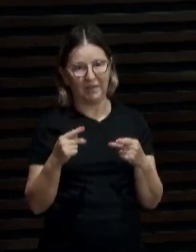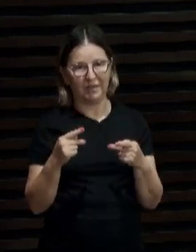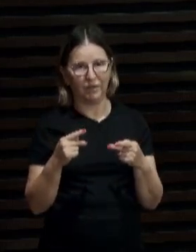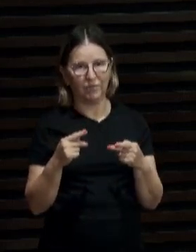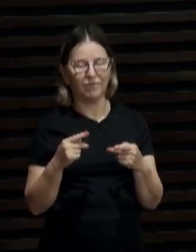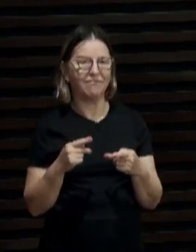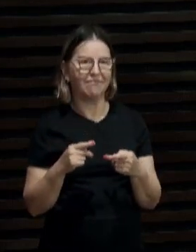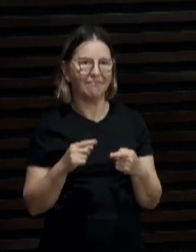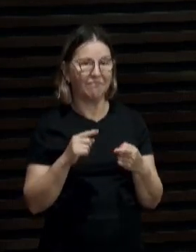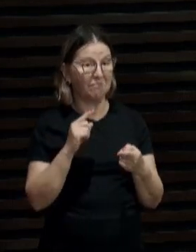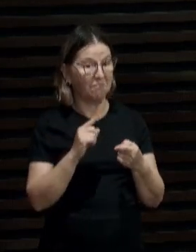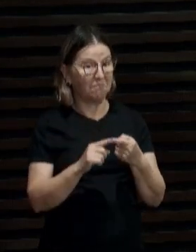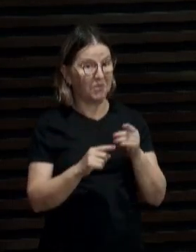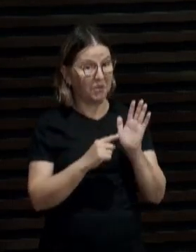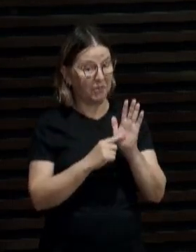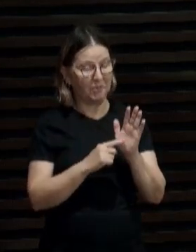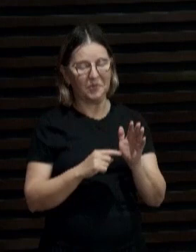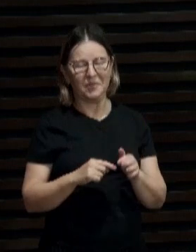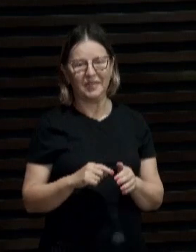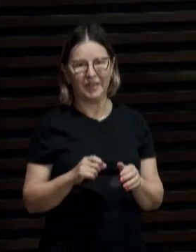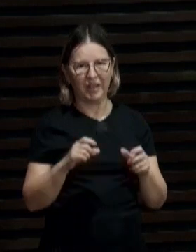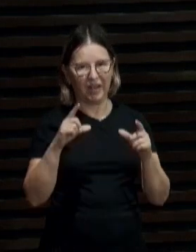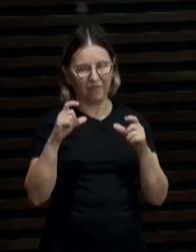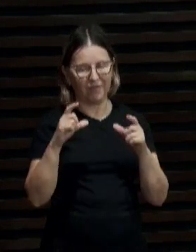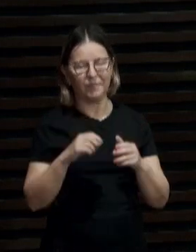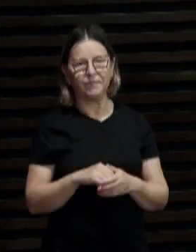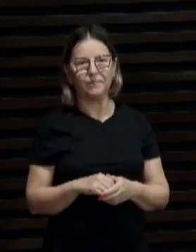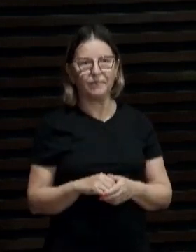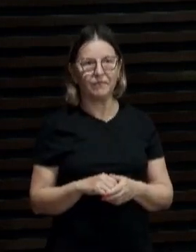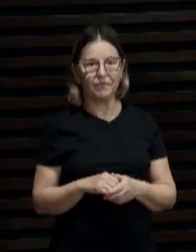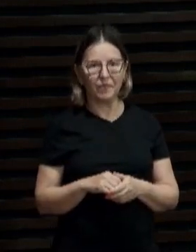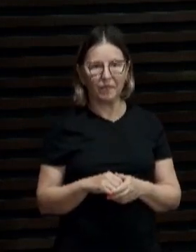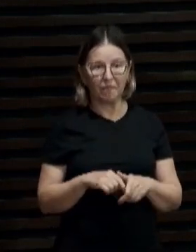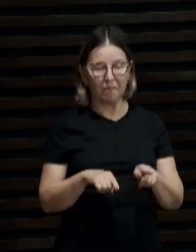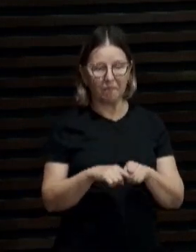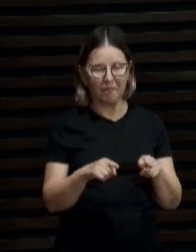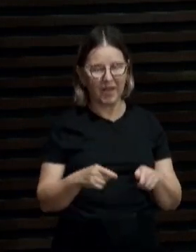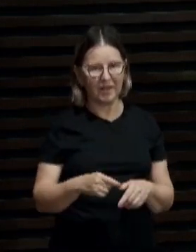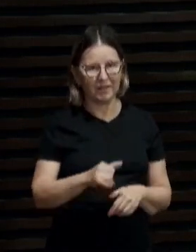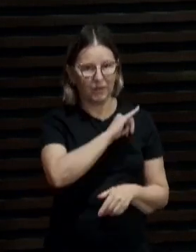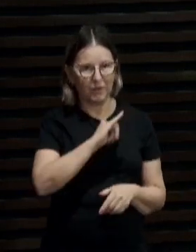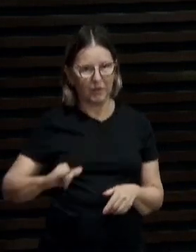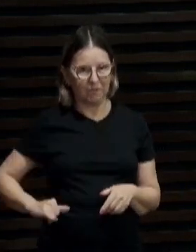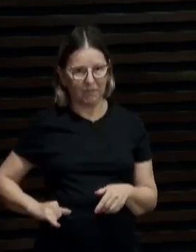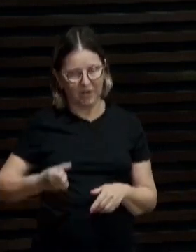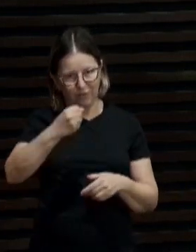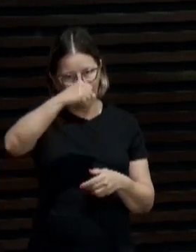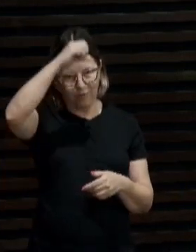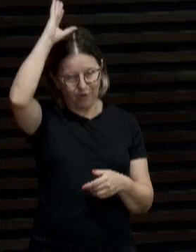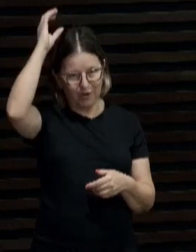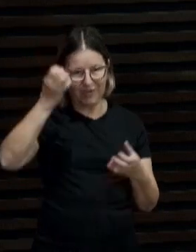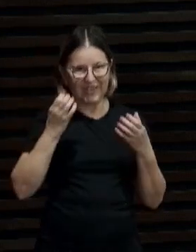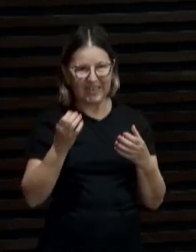tentativa por parte do imperador Domiciano de tentar silenciar, calar João, com o